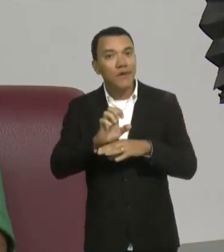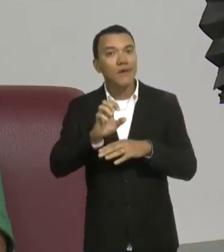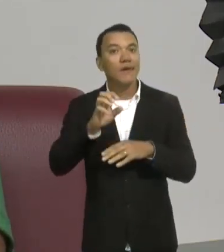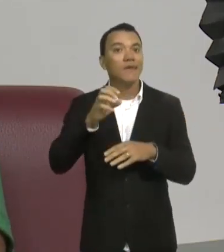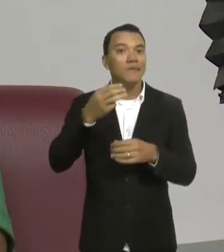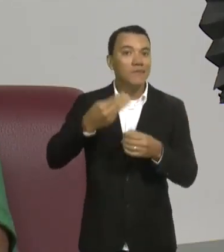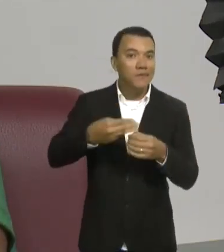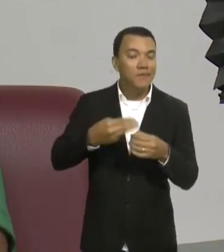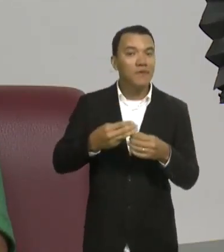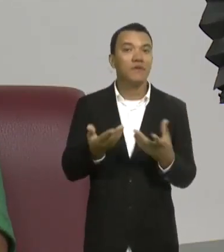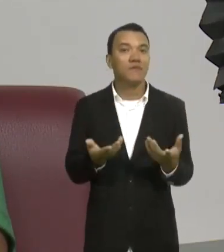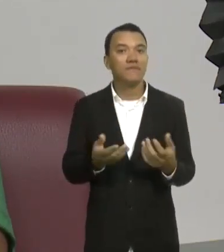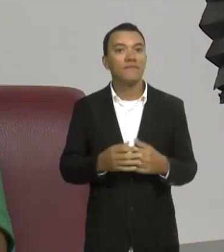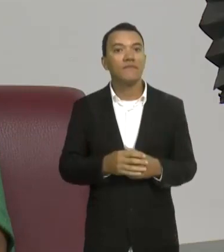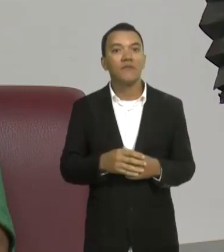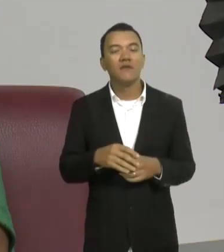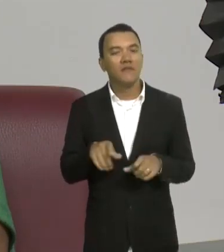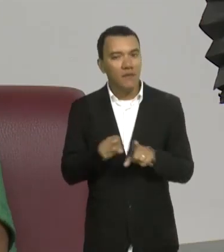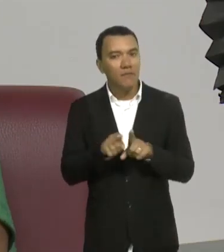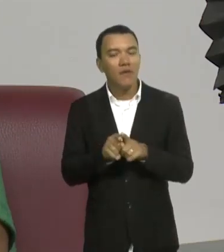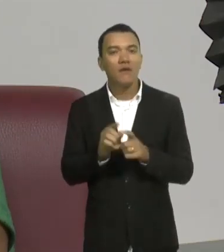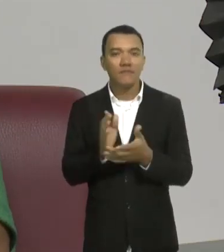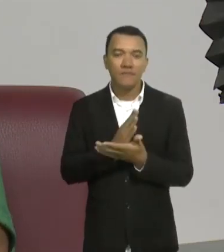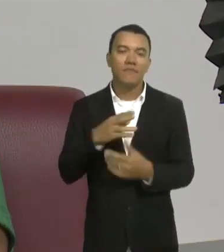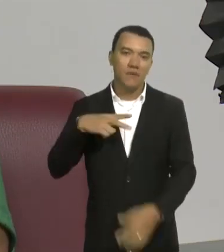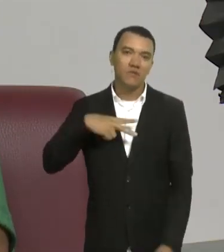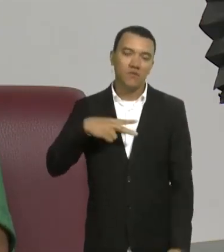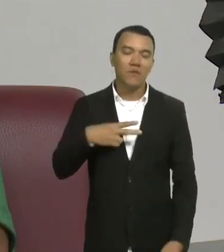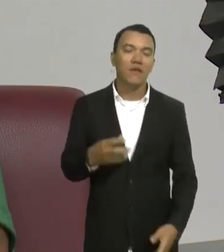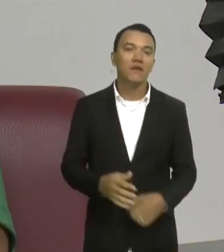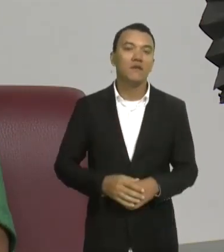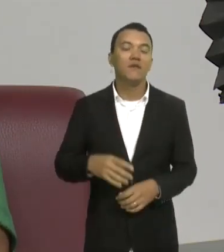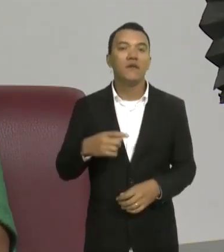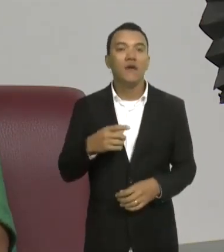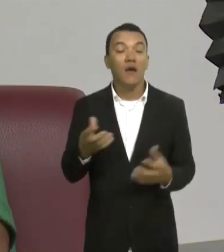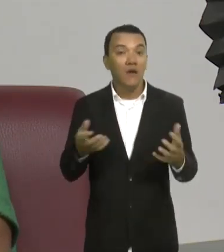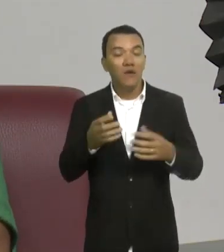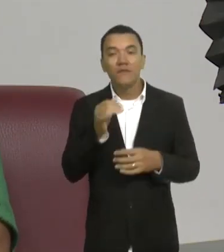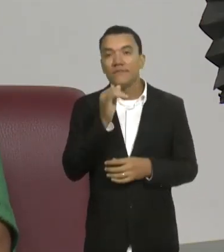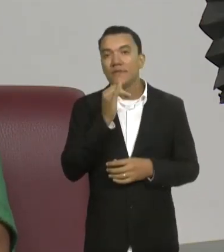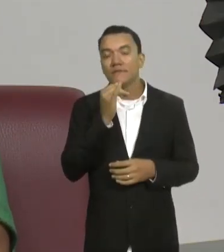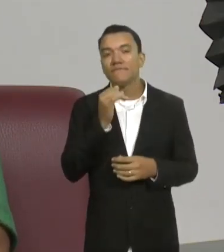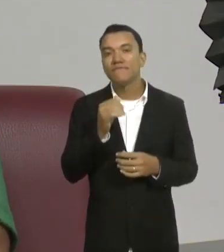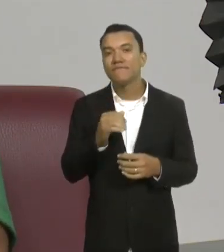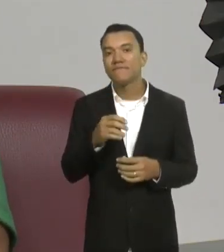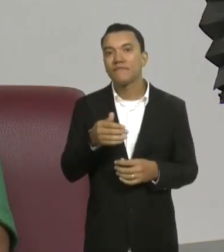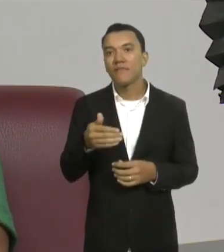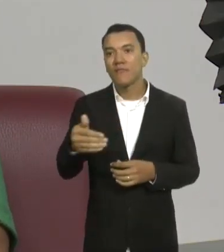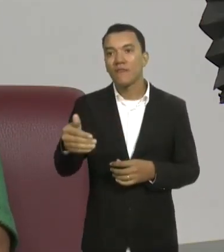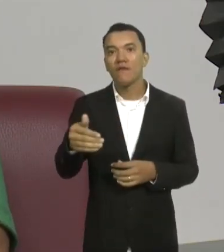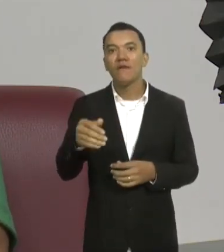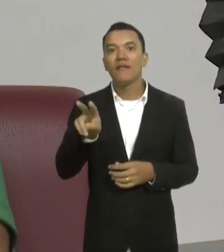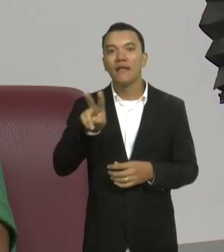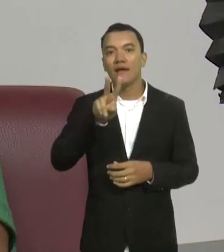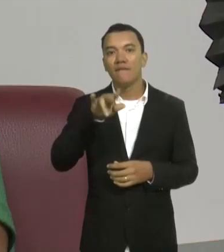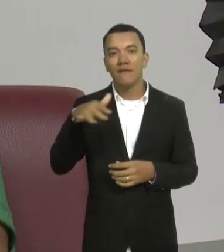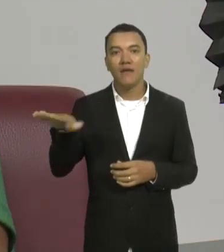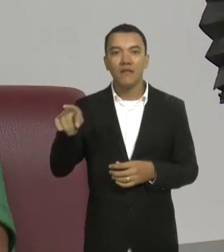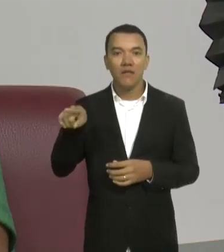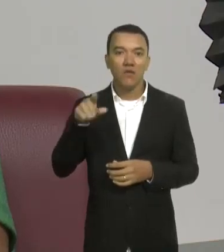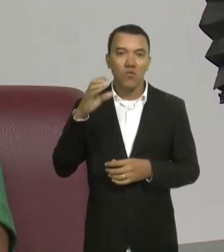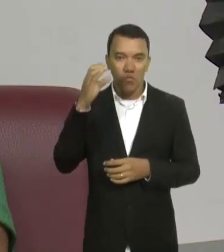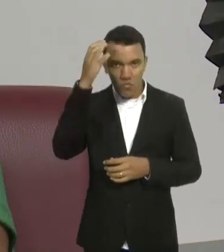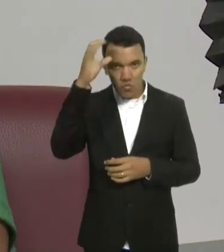nas programações particulares, né? Agora mesmo a gente vai estar na Vale Cultural, que